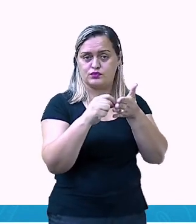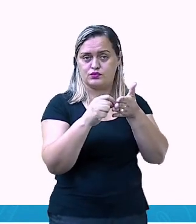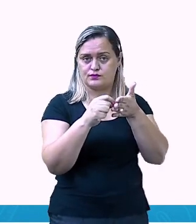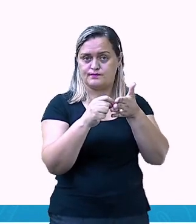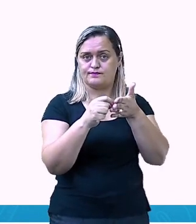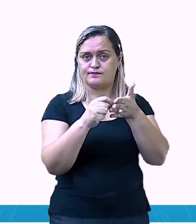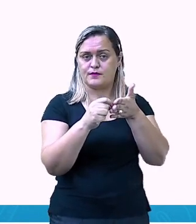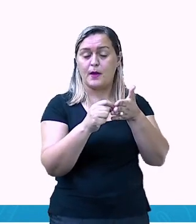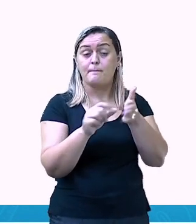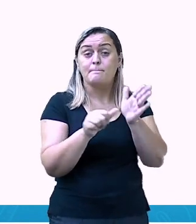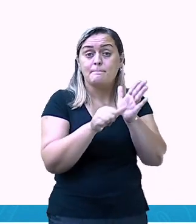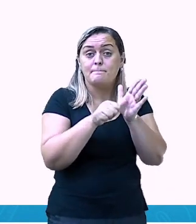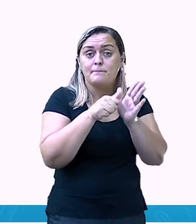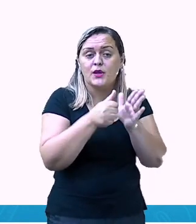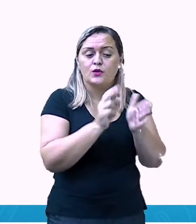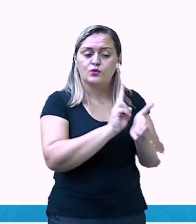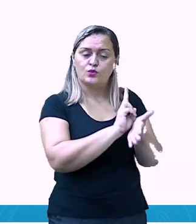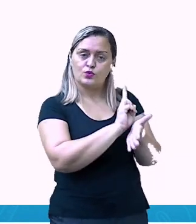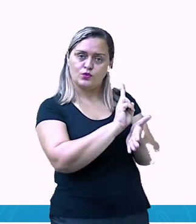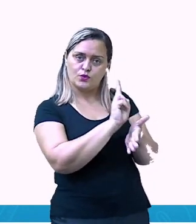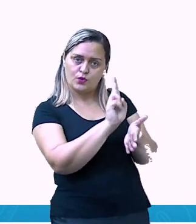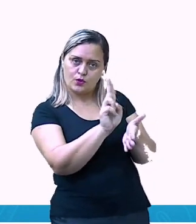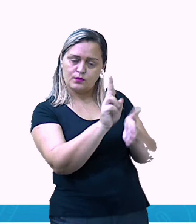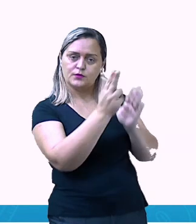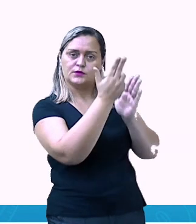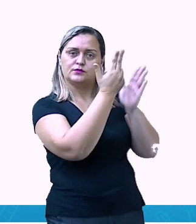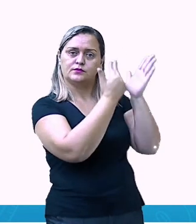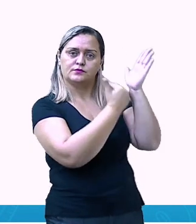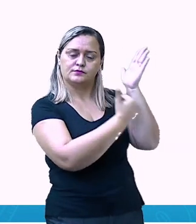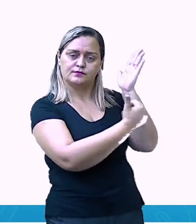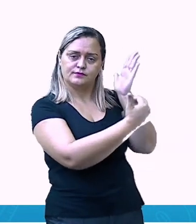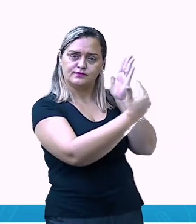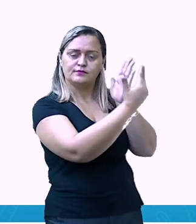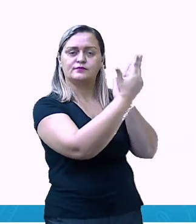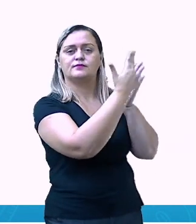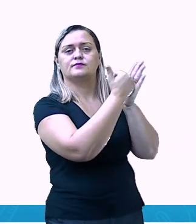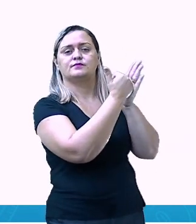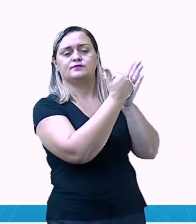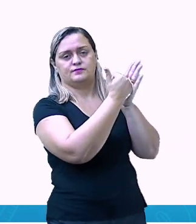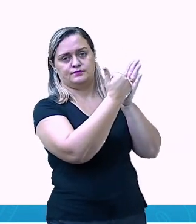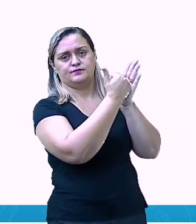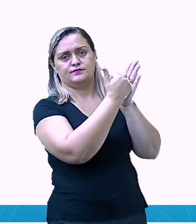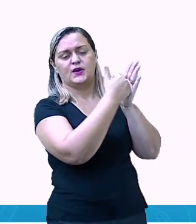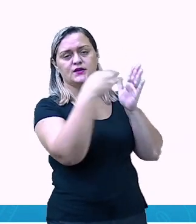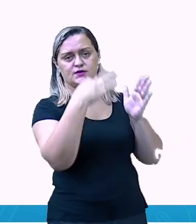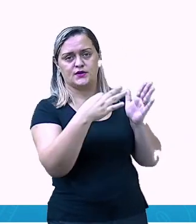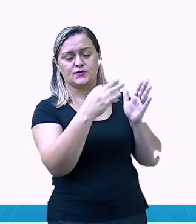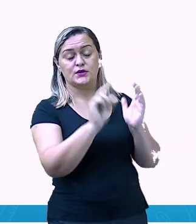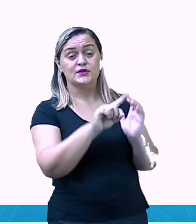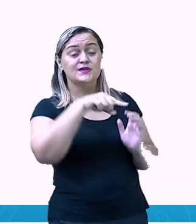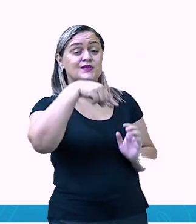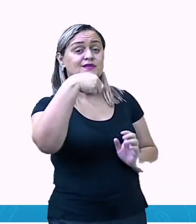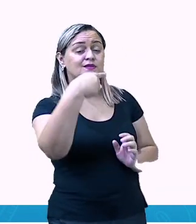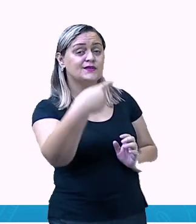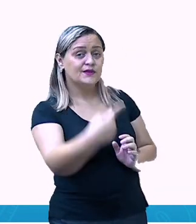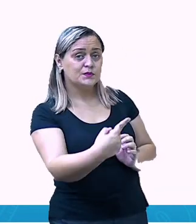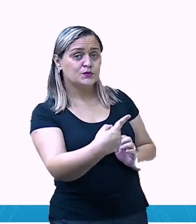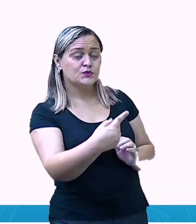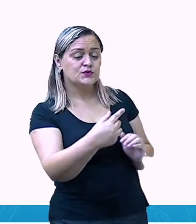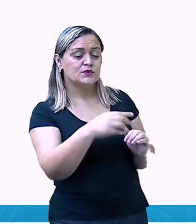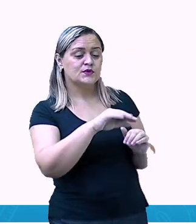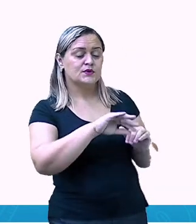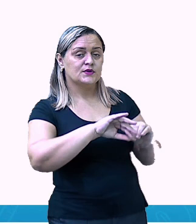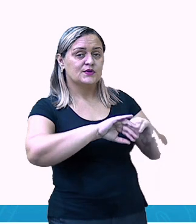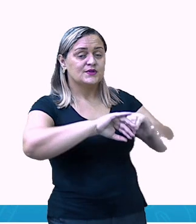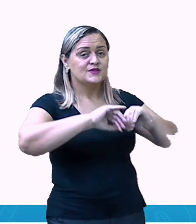nome da imagem. Então, boneca, você vai escrever boneca, depois você vai separar a